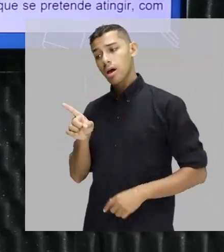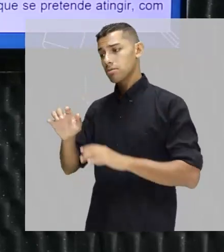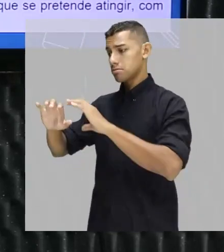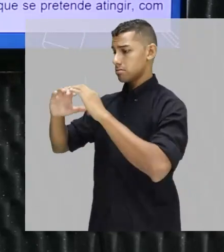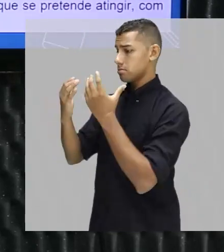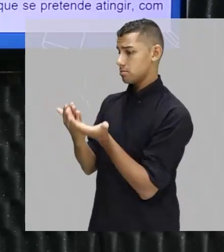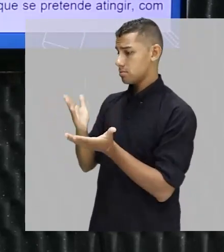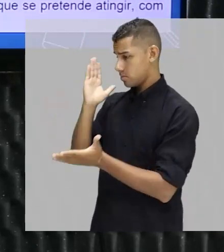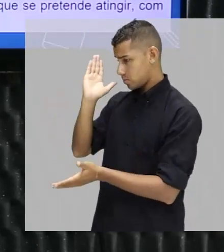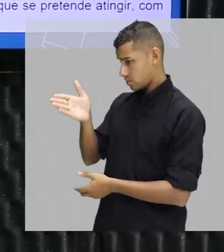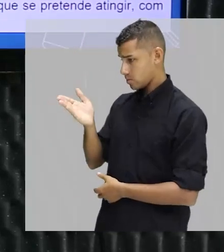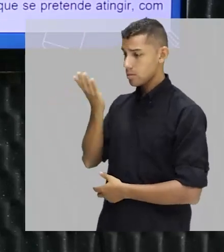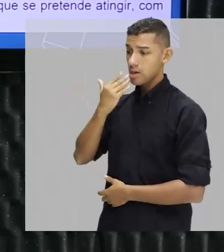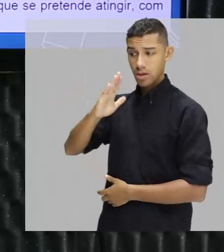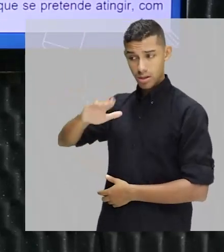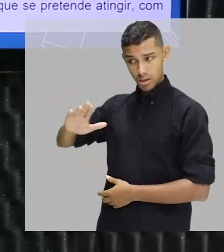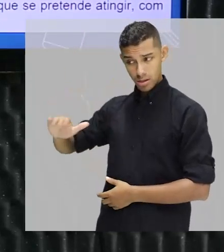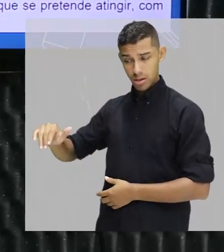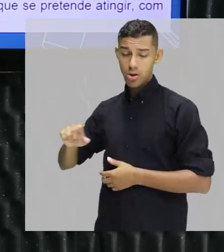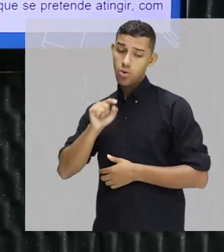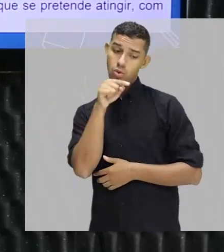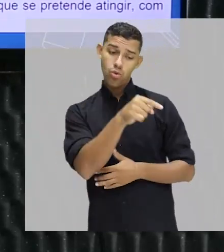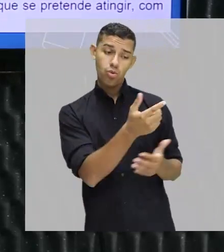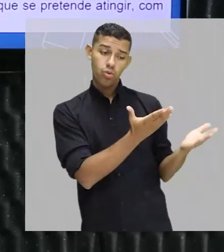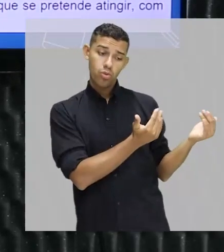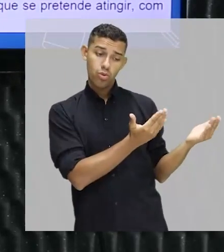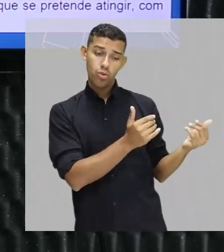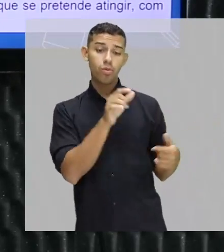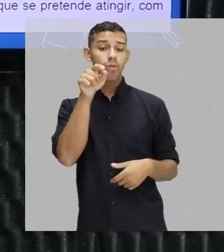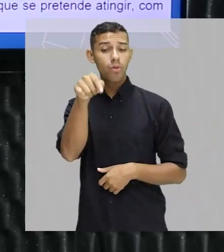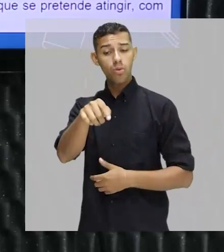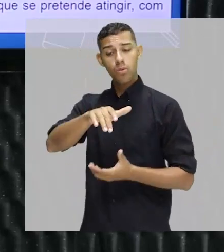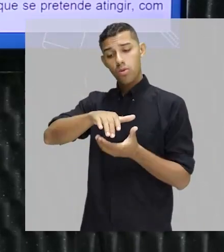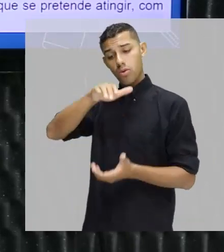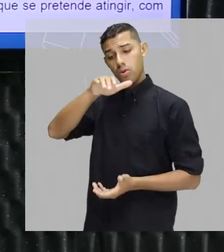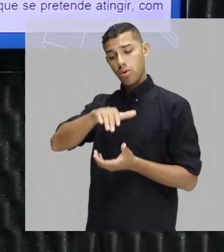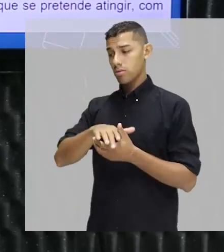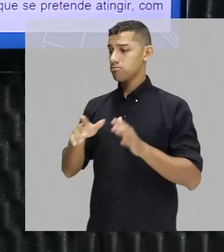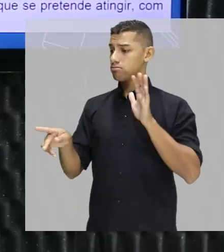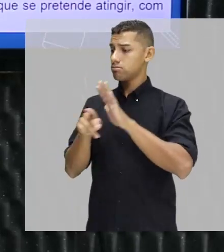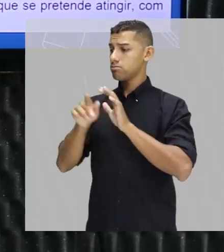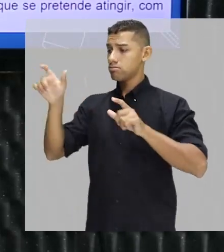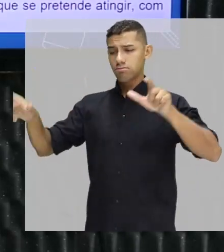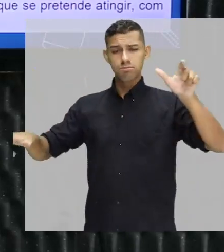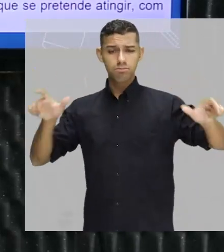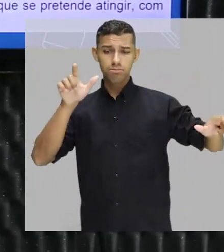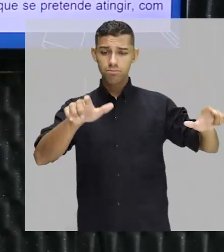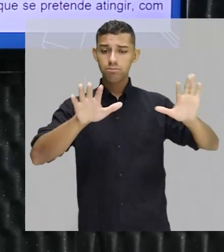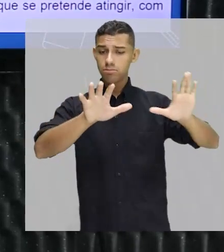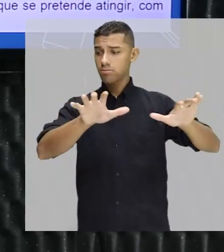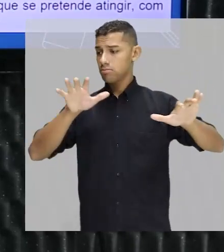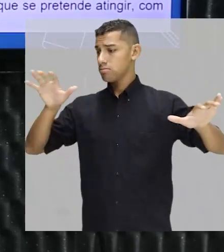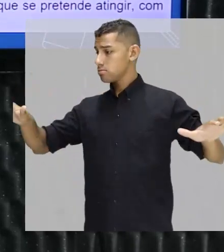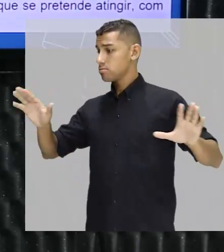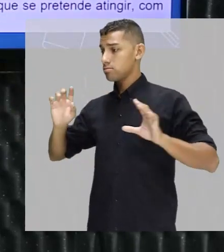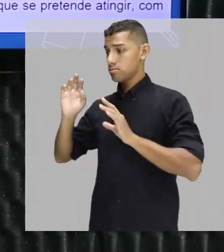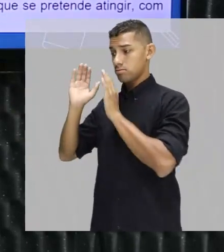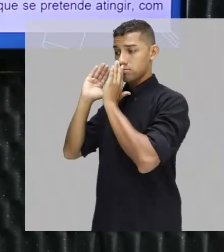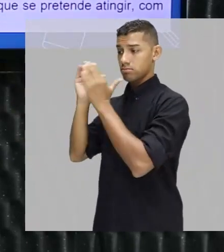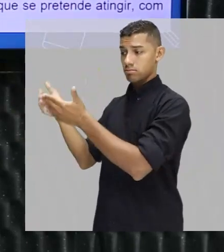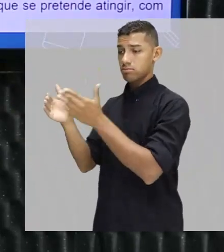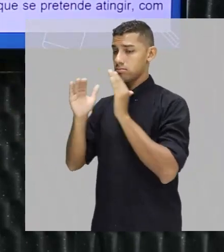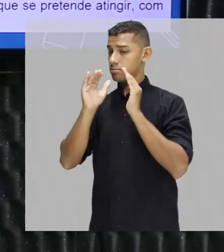é direcionada a crianças, a adolescentes, a idosos, tem toda uma linguagem para falar com